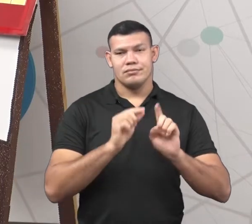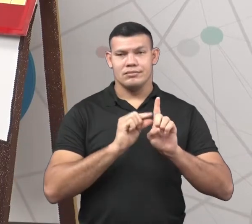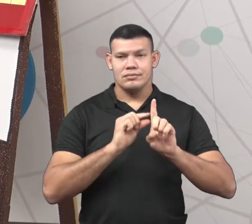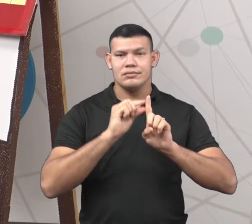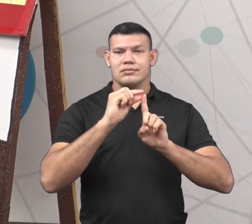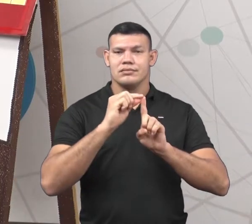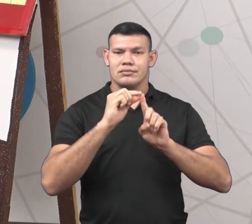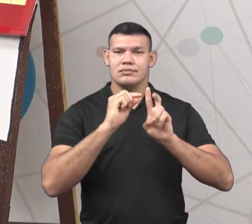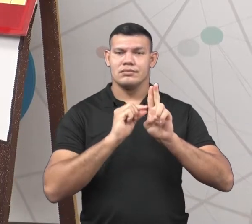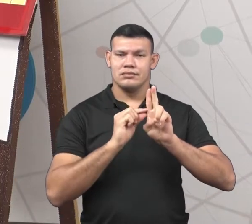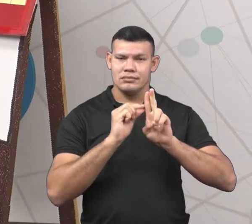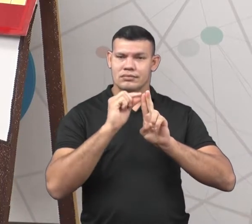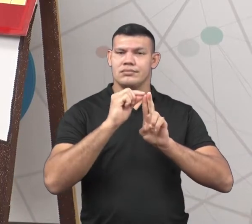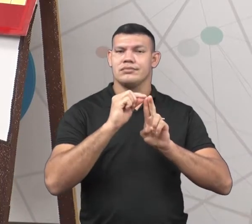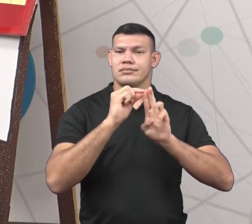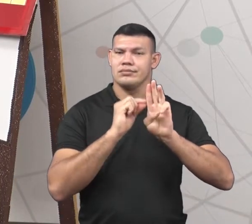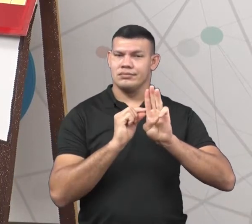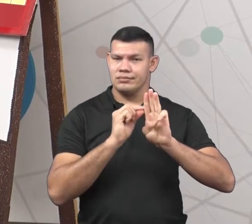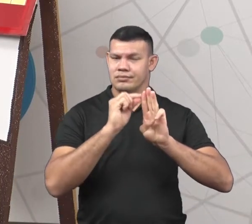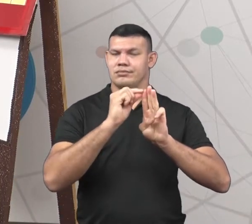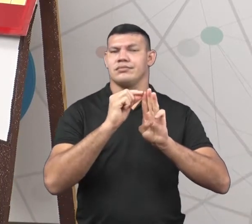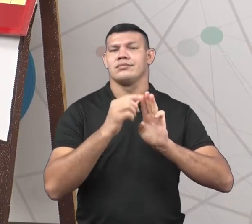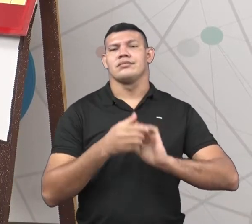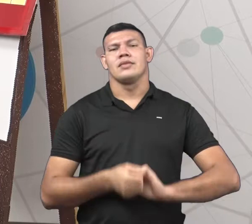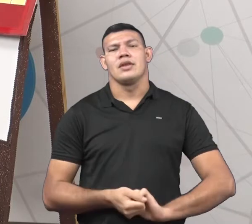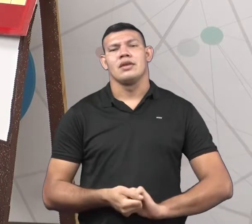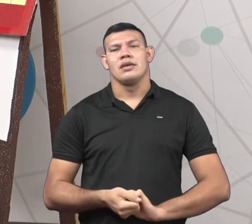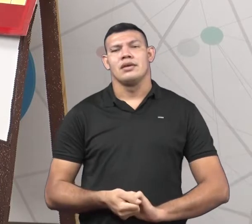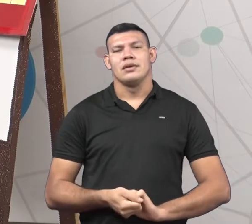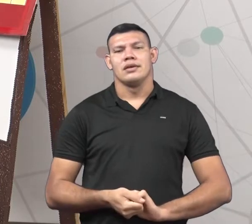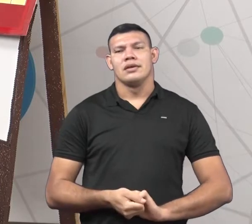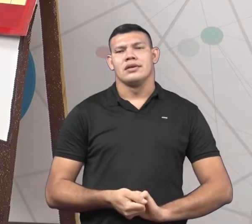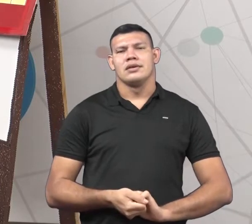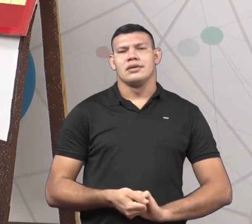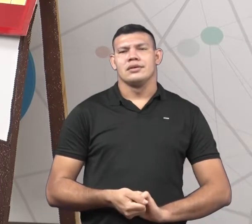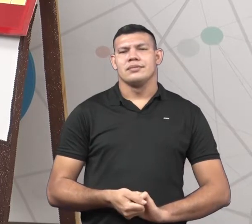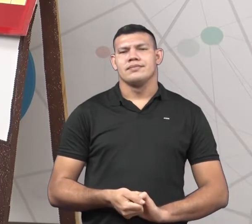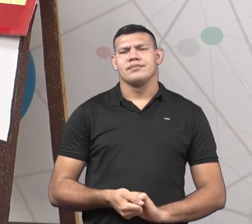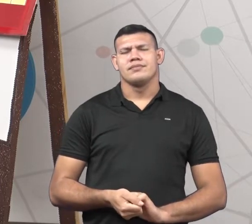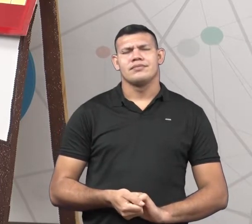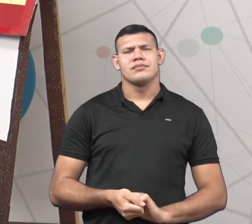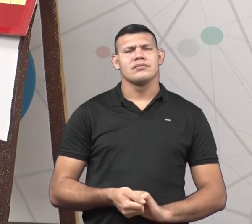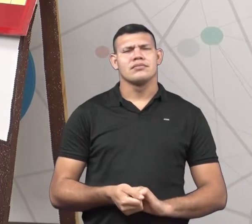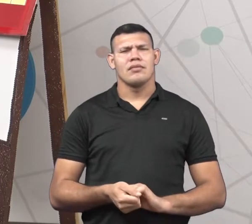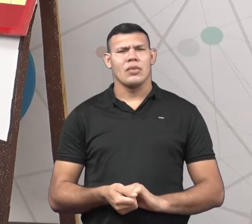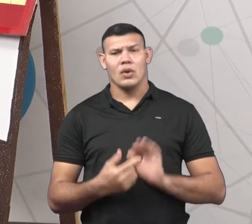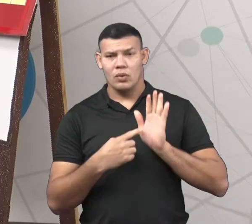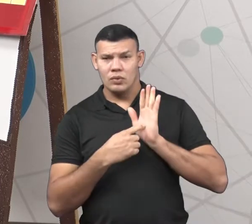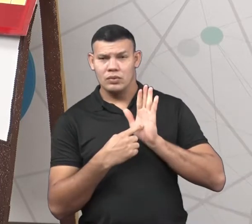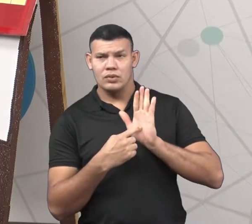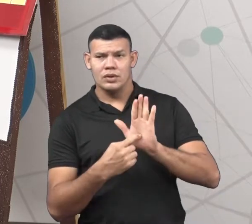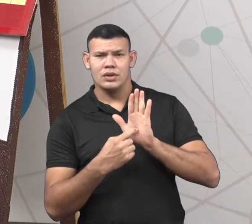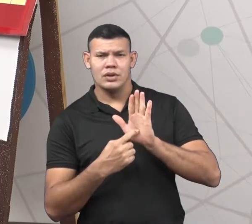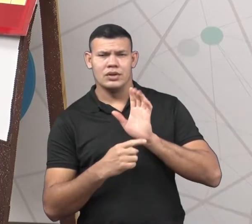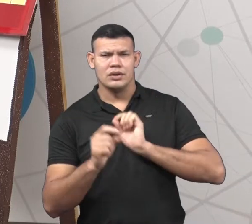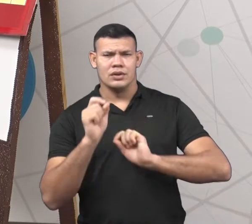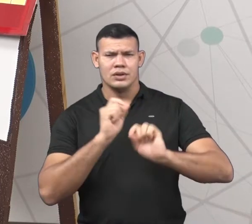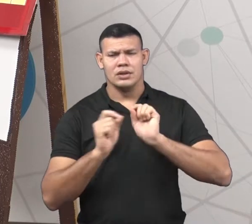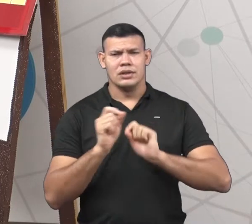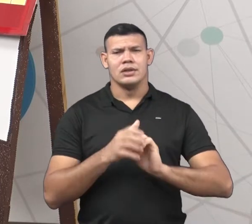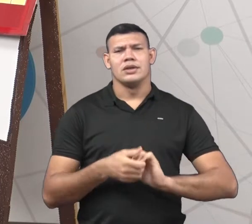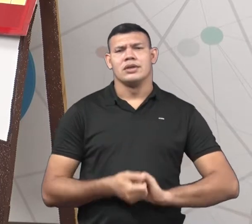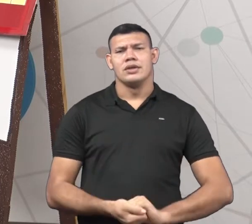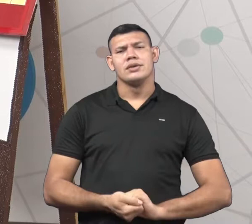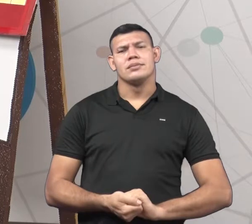milhões. Certinho? Agora vamos ver o posicionamento de cada número e o seu valor. Nós